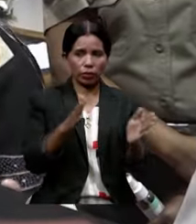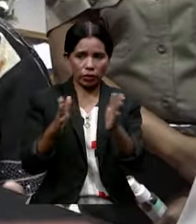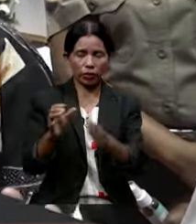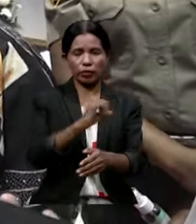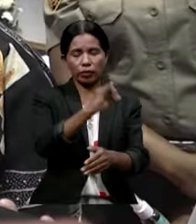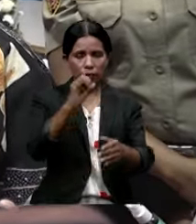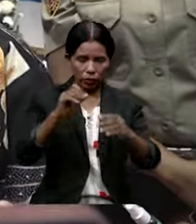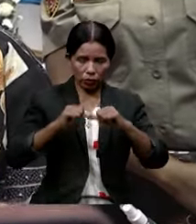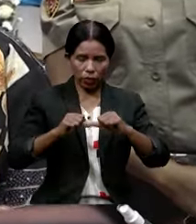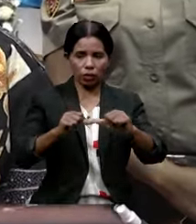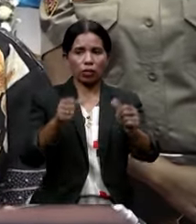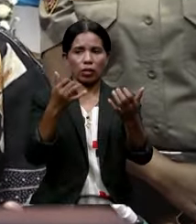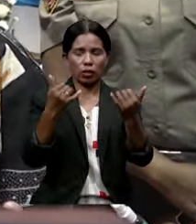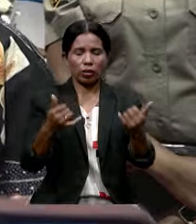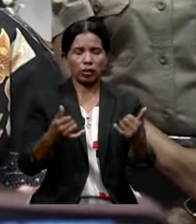lá, não, ne